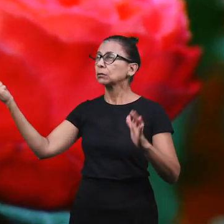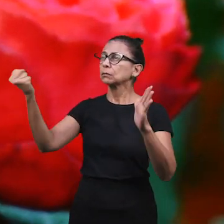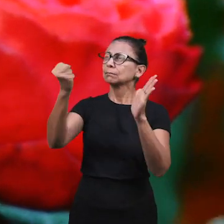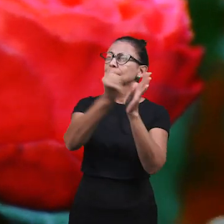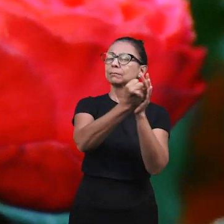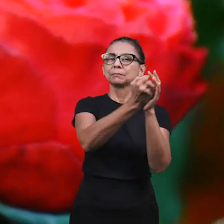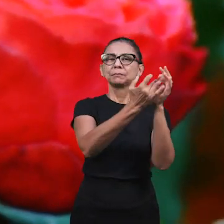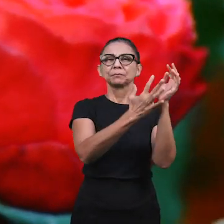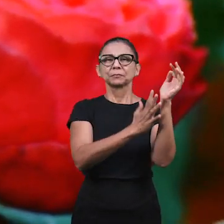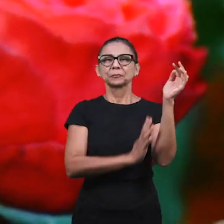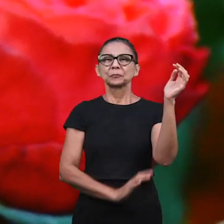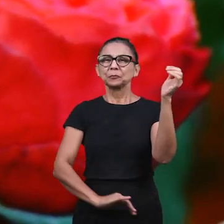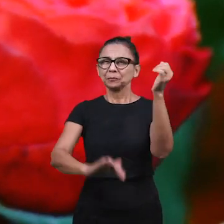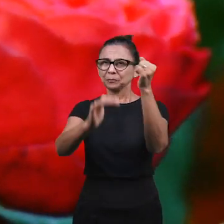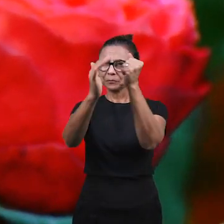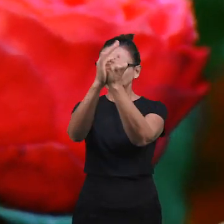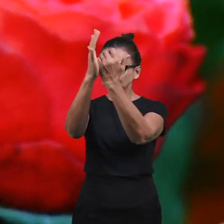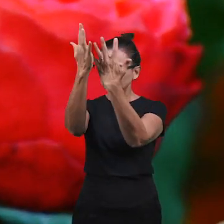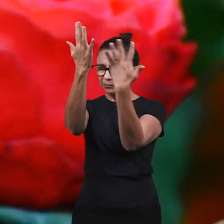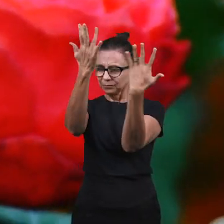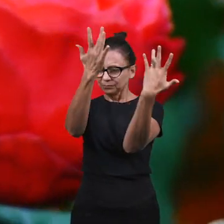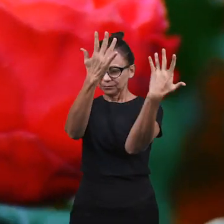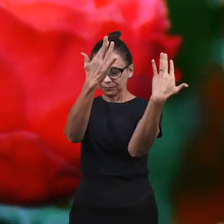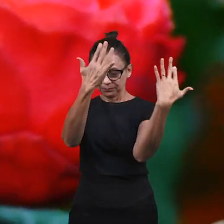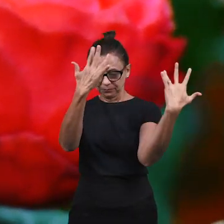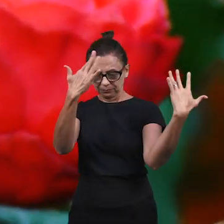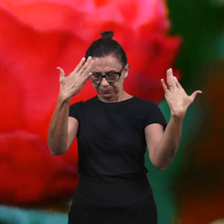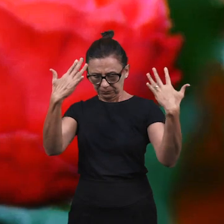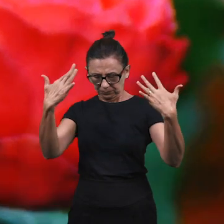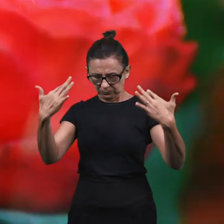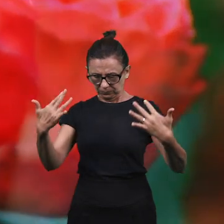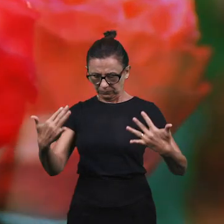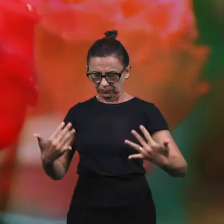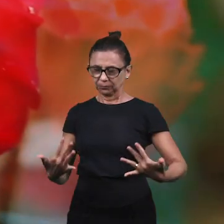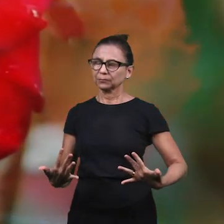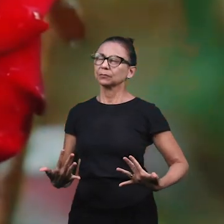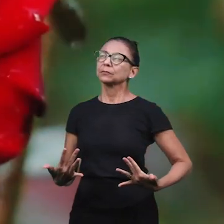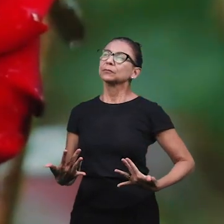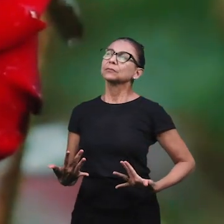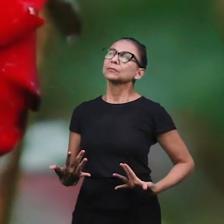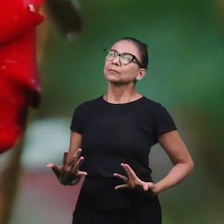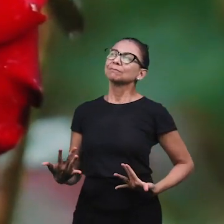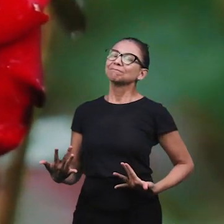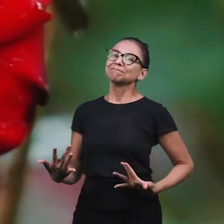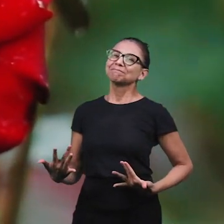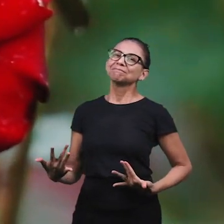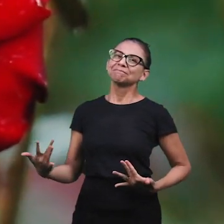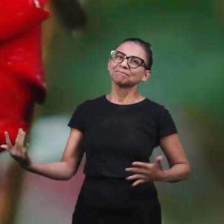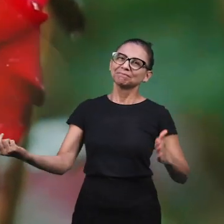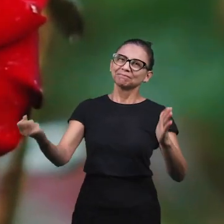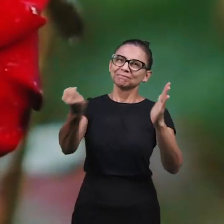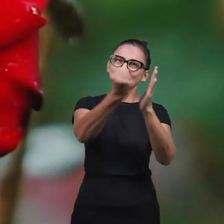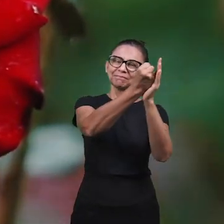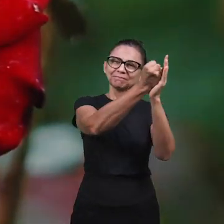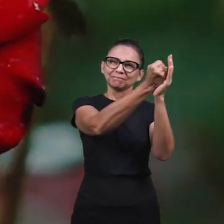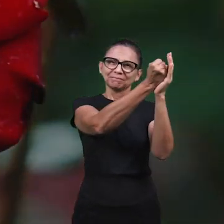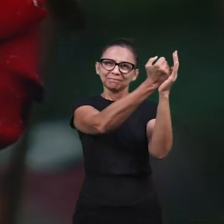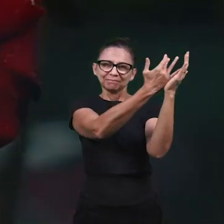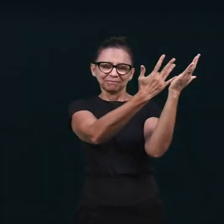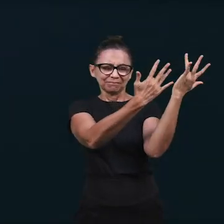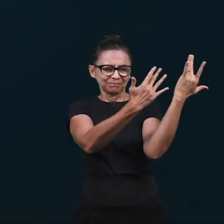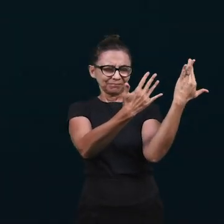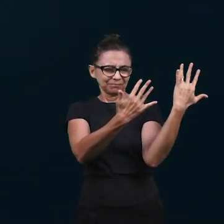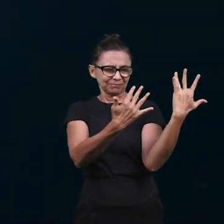Derrama do teu sangue sobre mim, ó Senhor.